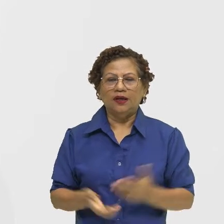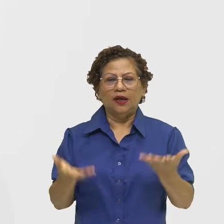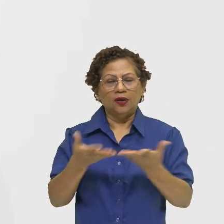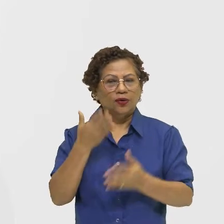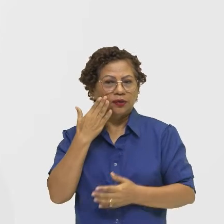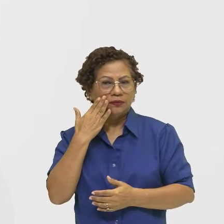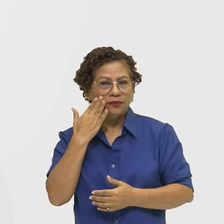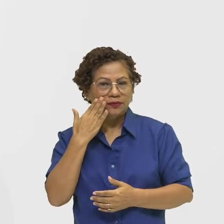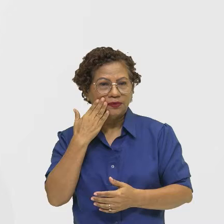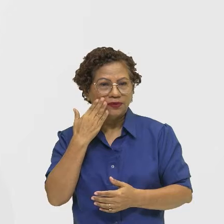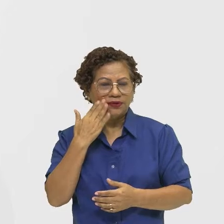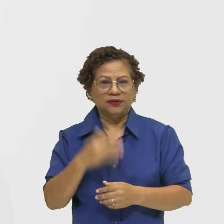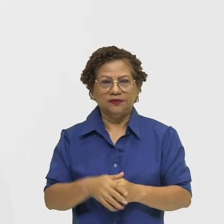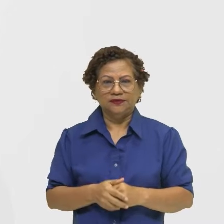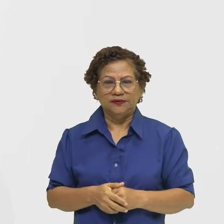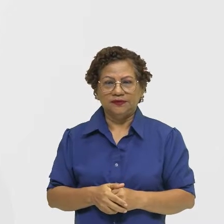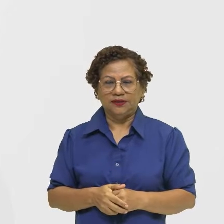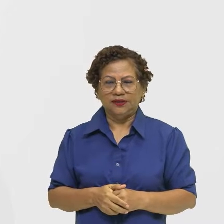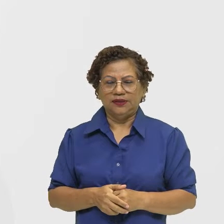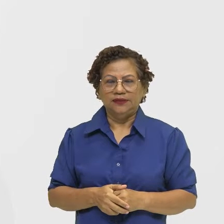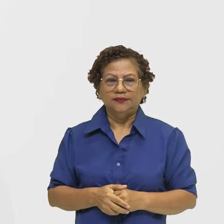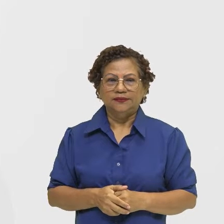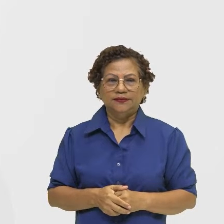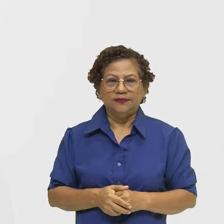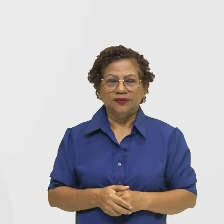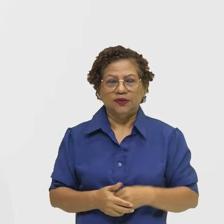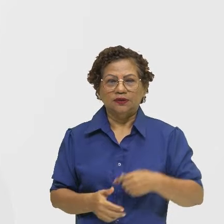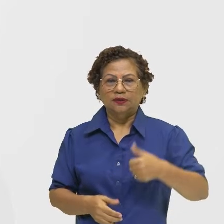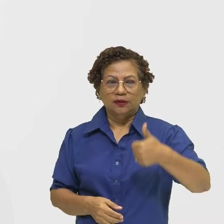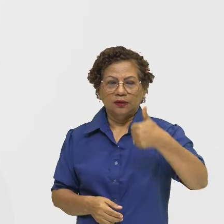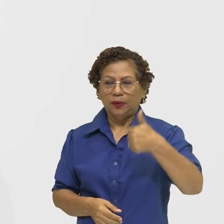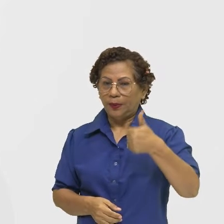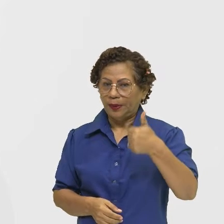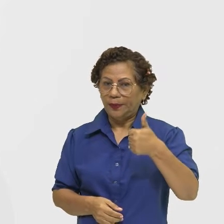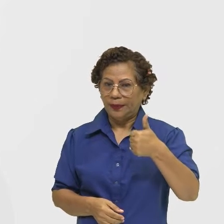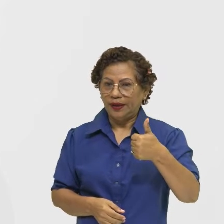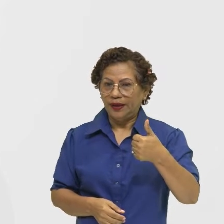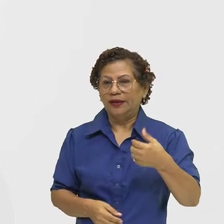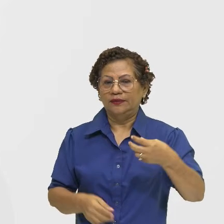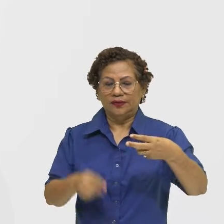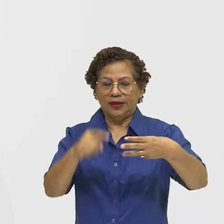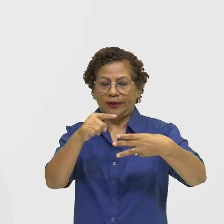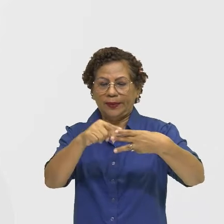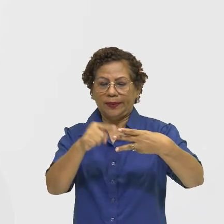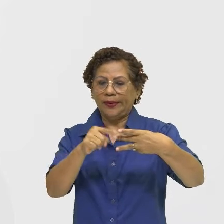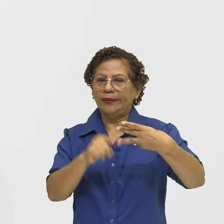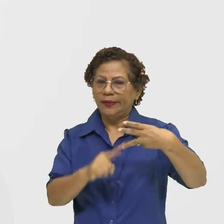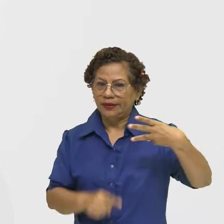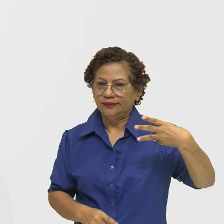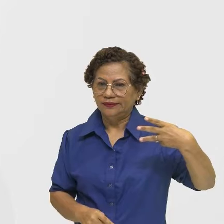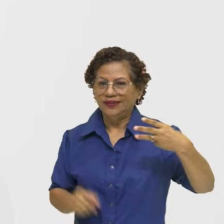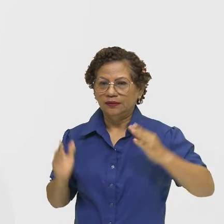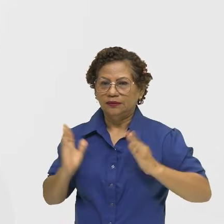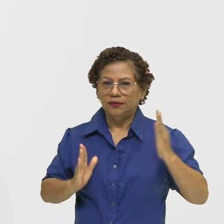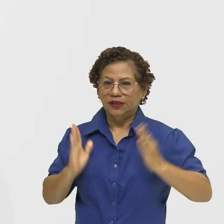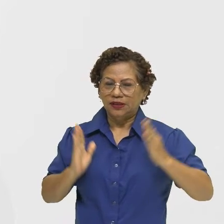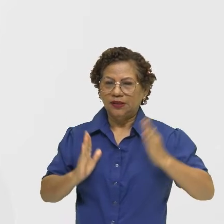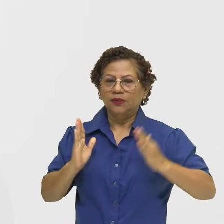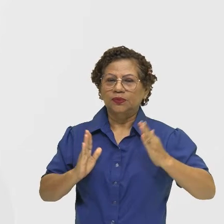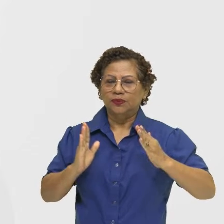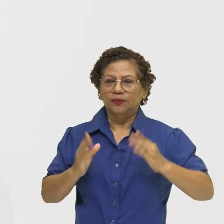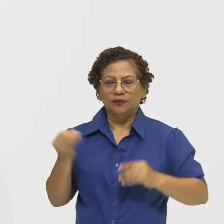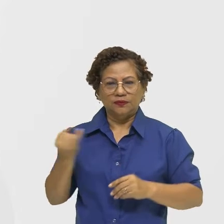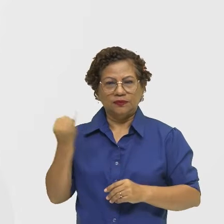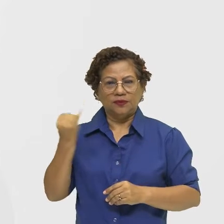para vocês a representação do primeiro, né, desses 3 períodos que vão marcar, que